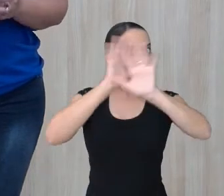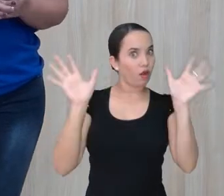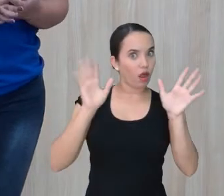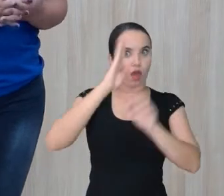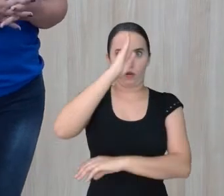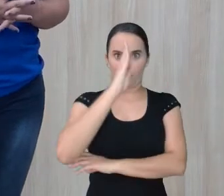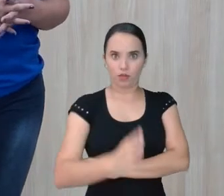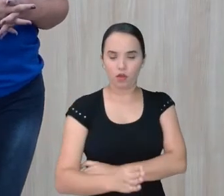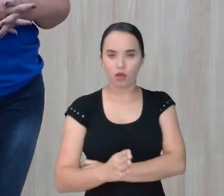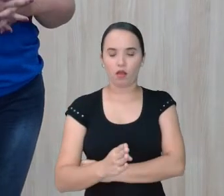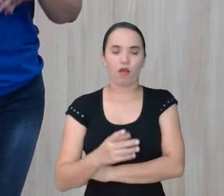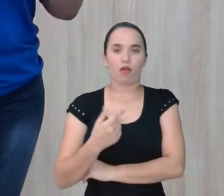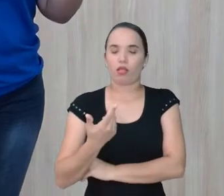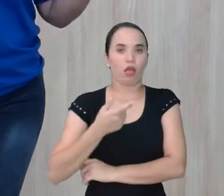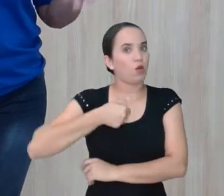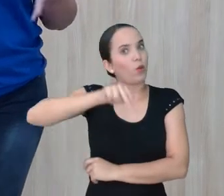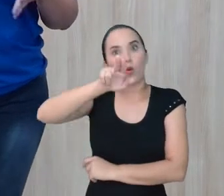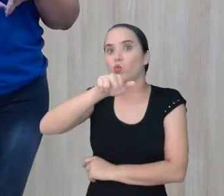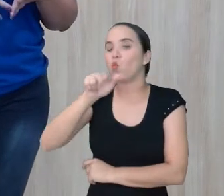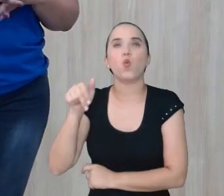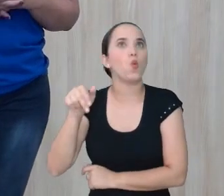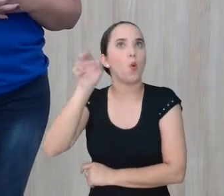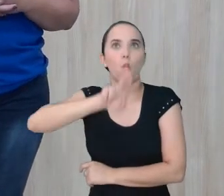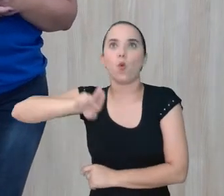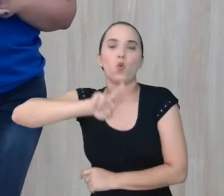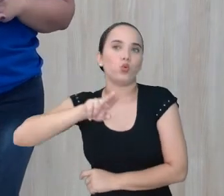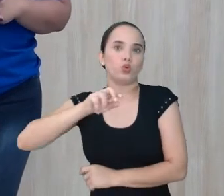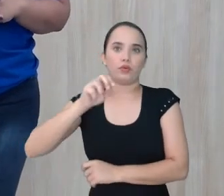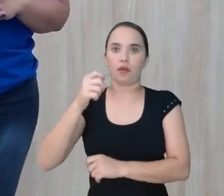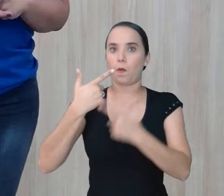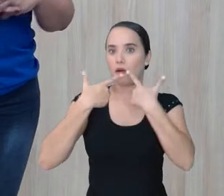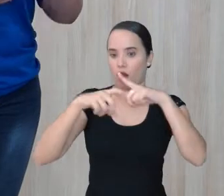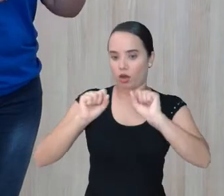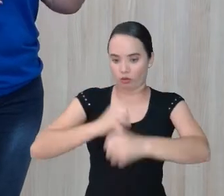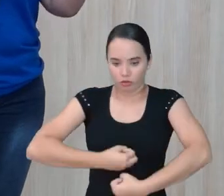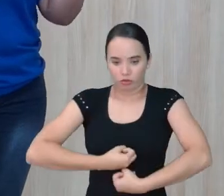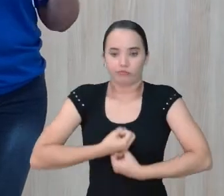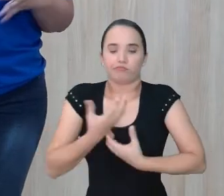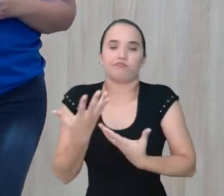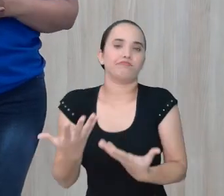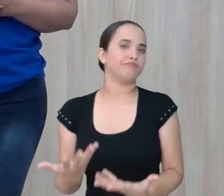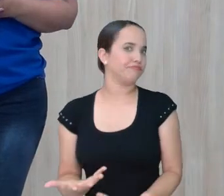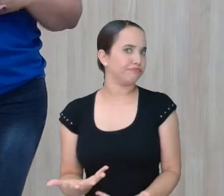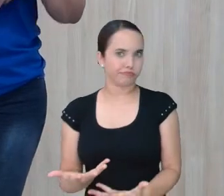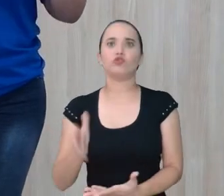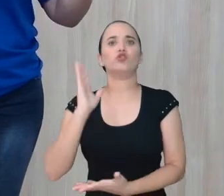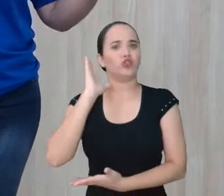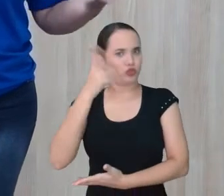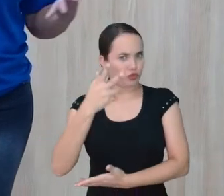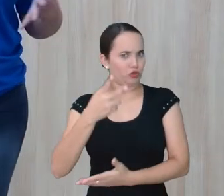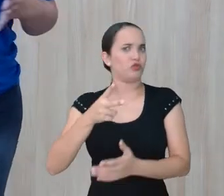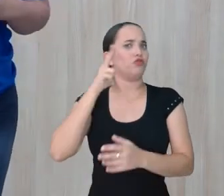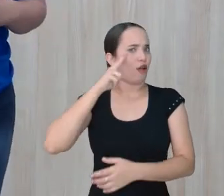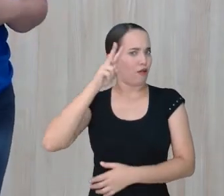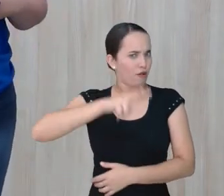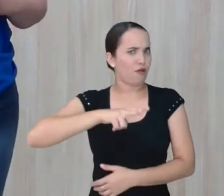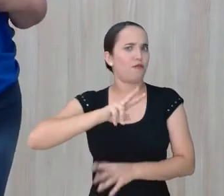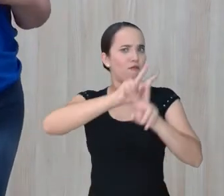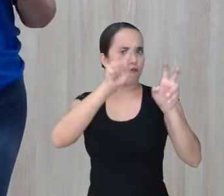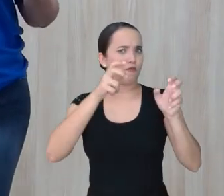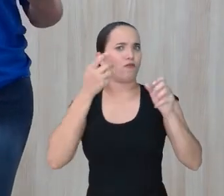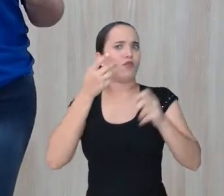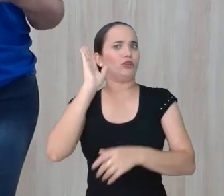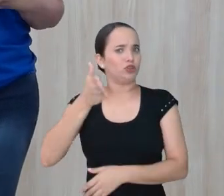eu jamais poderia utilizar uma linguagem muito poética, como a gente viu em outras aulas. Eu não posso utilizar a